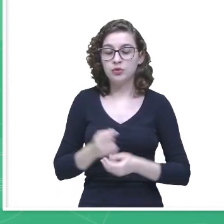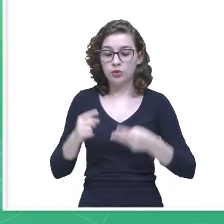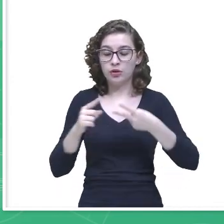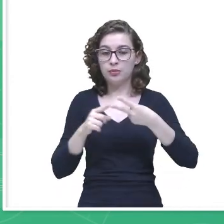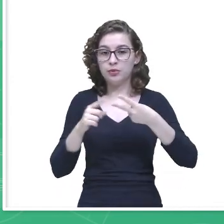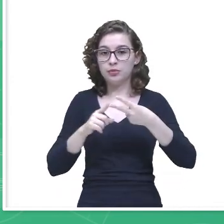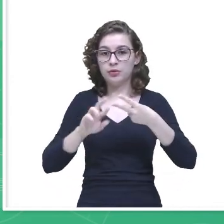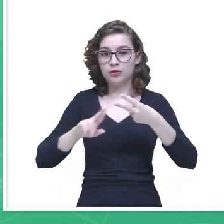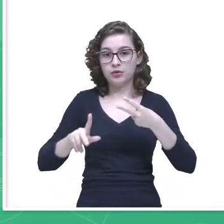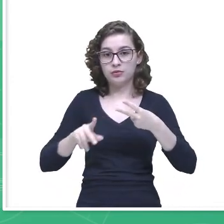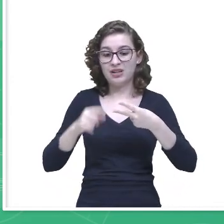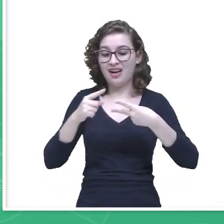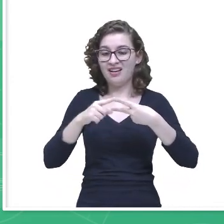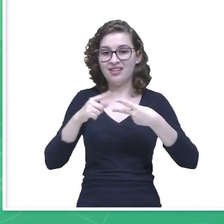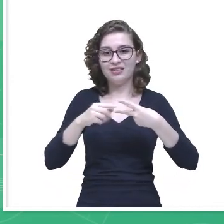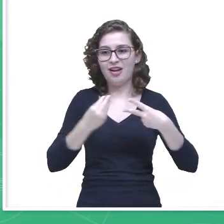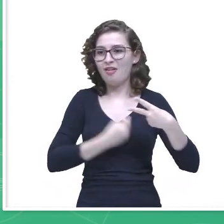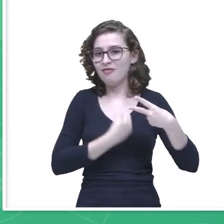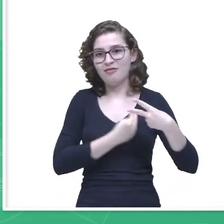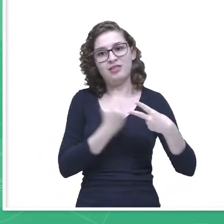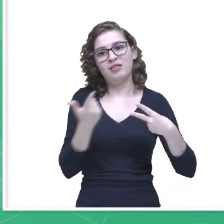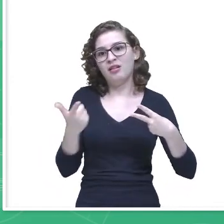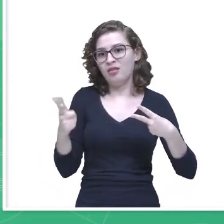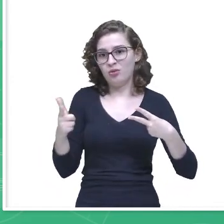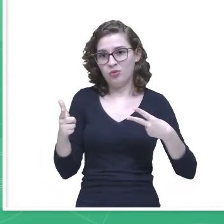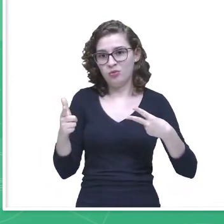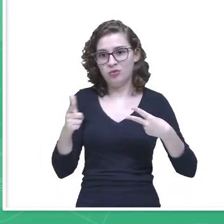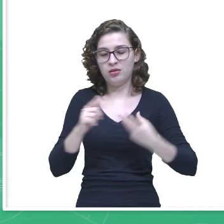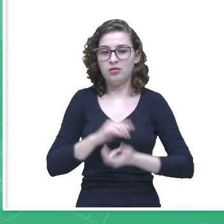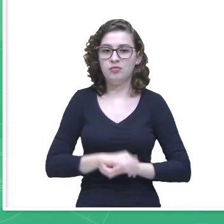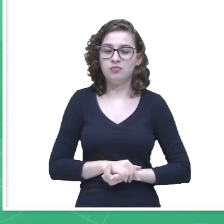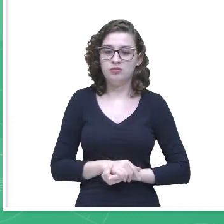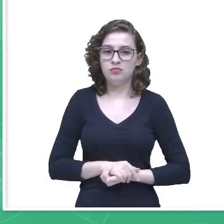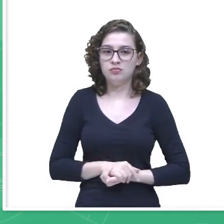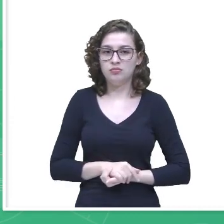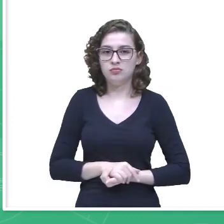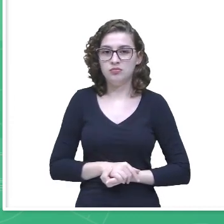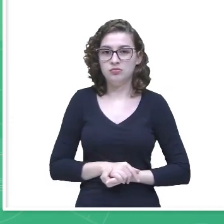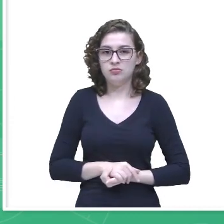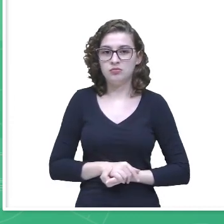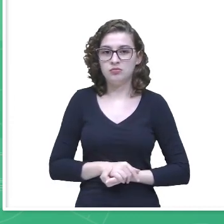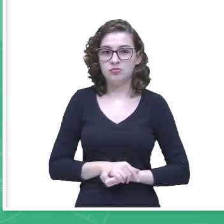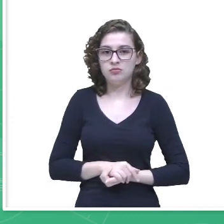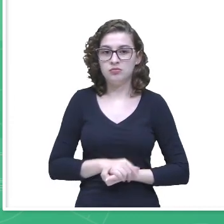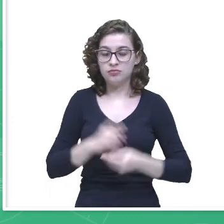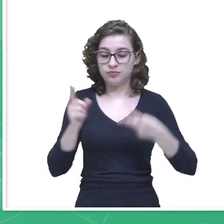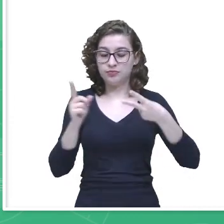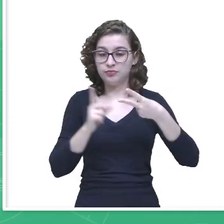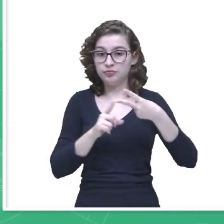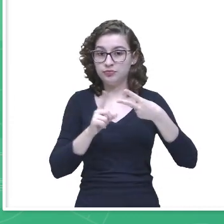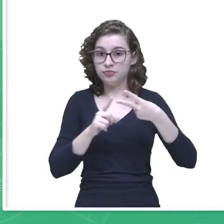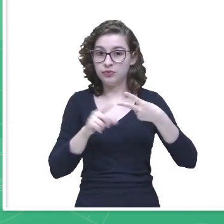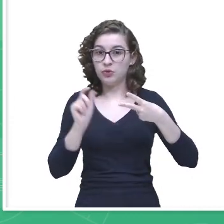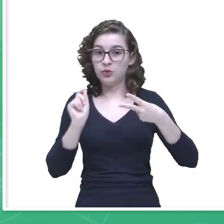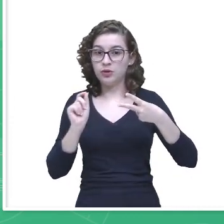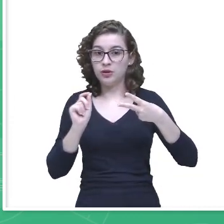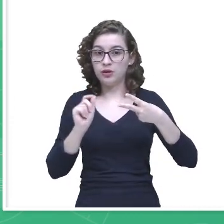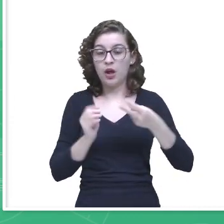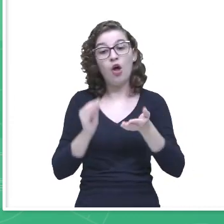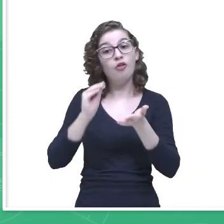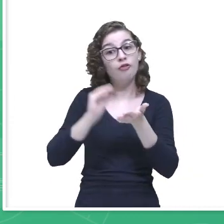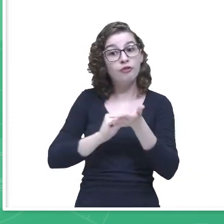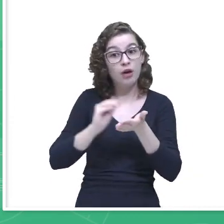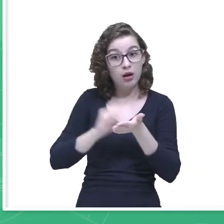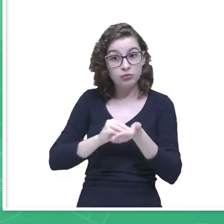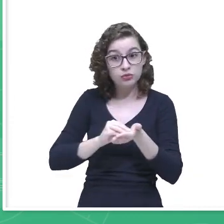incompatível com a vida, gente, não dá para viver com o acréscimo desse conjunto de cromossomos. Já a neuploidia, ou é